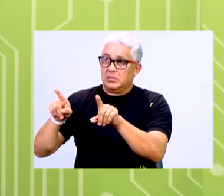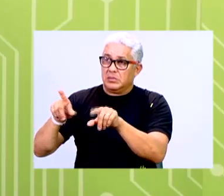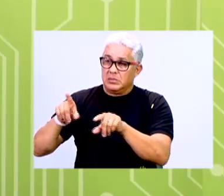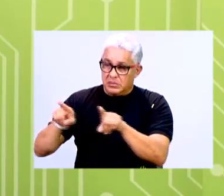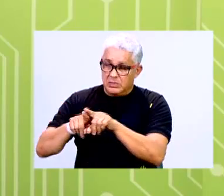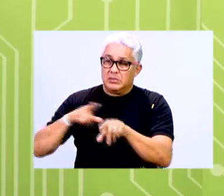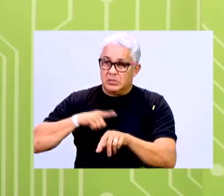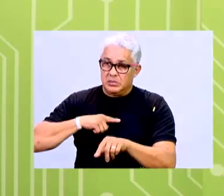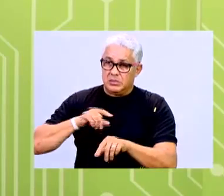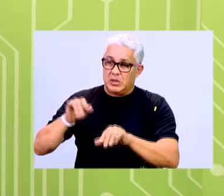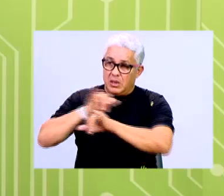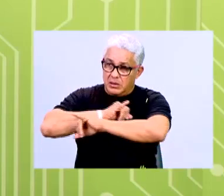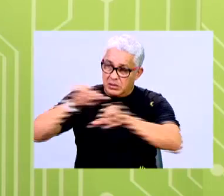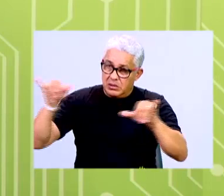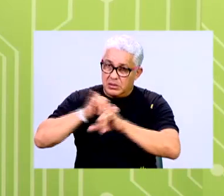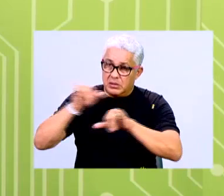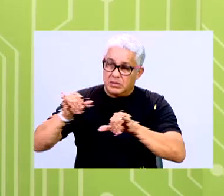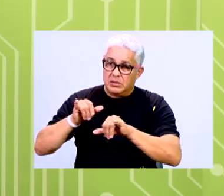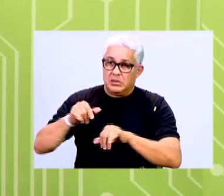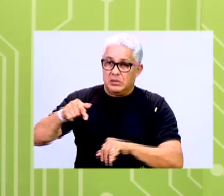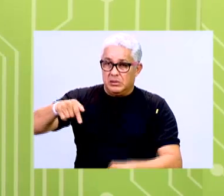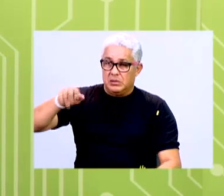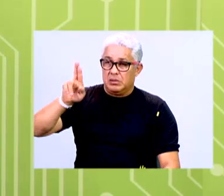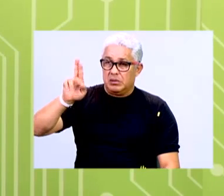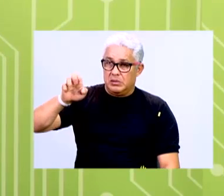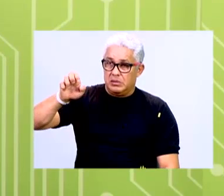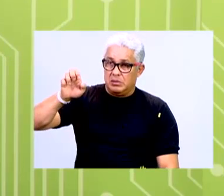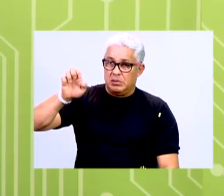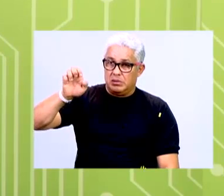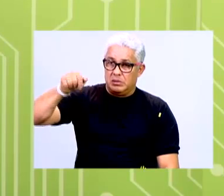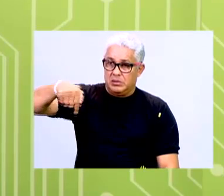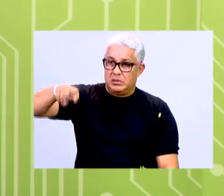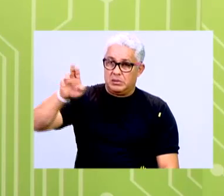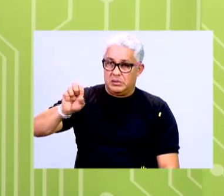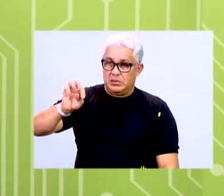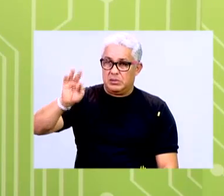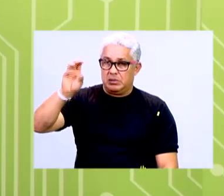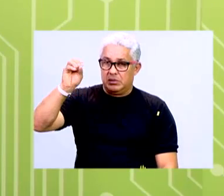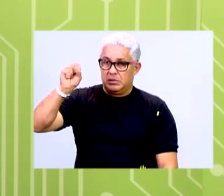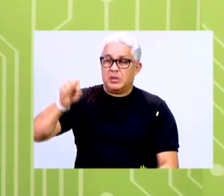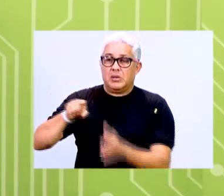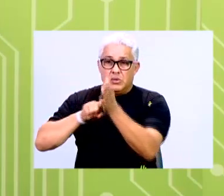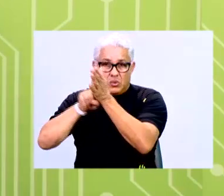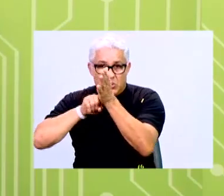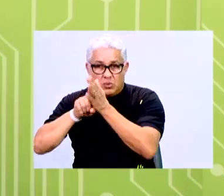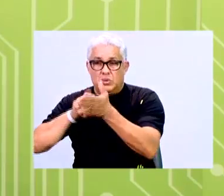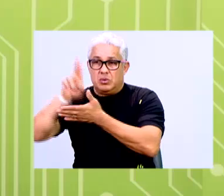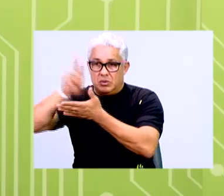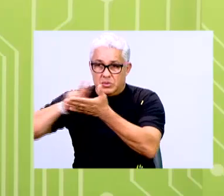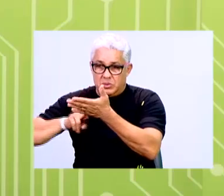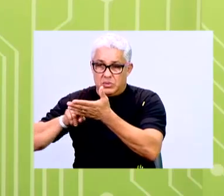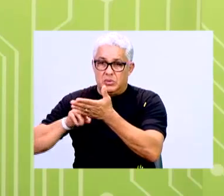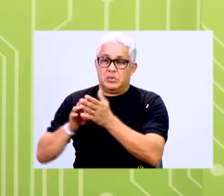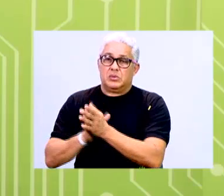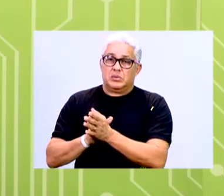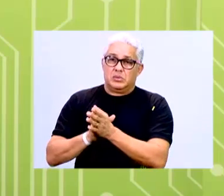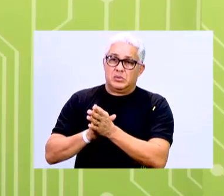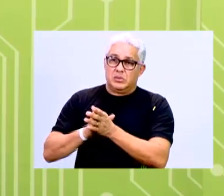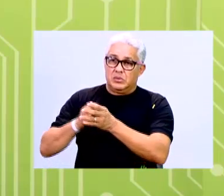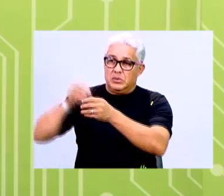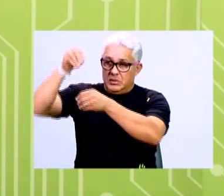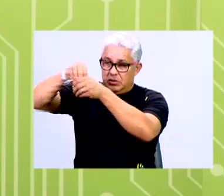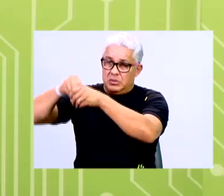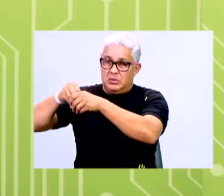informação. E aí, dos requisitos de informação, são basicamente as consultas, os relatórios. É uma subdivisão dos requisitos